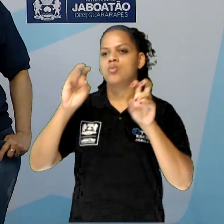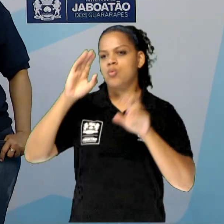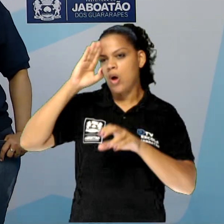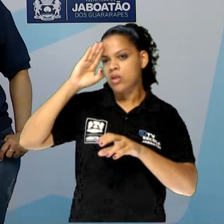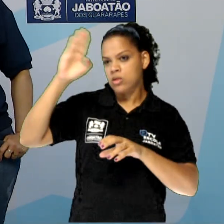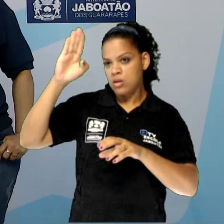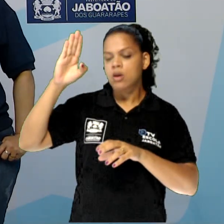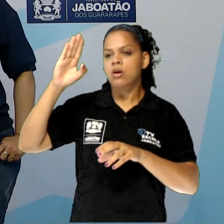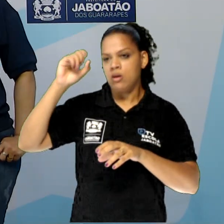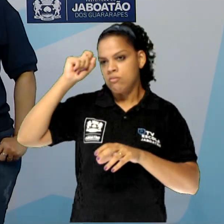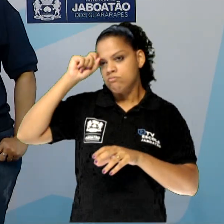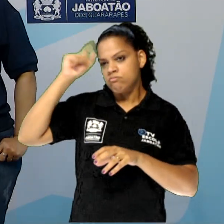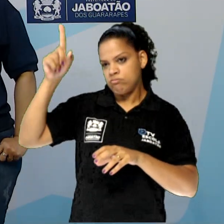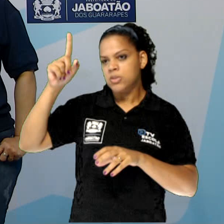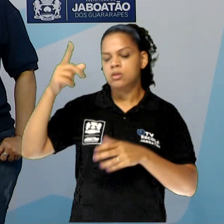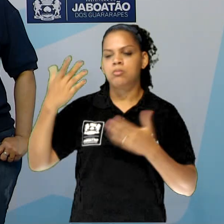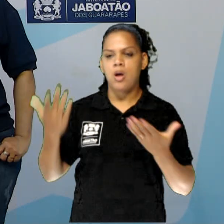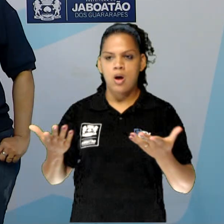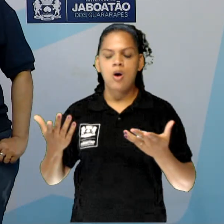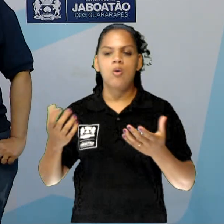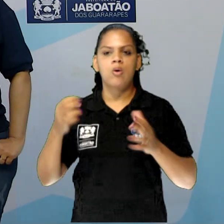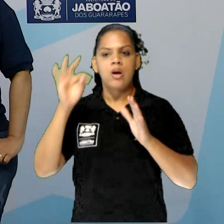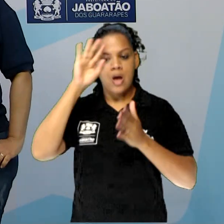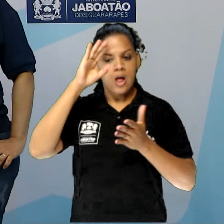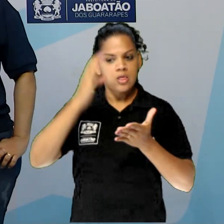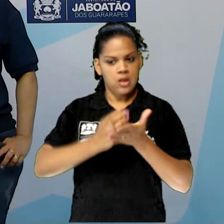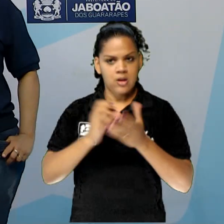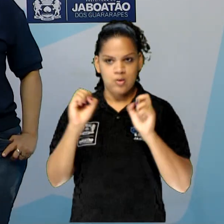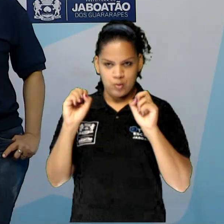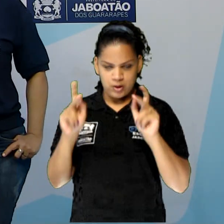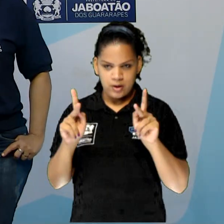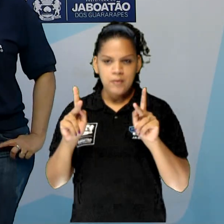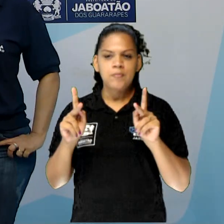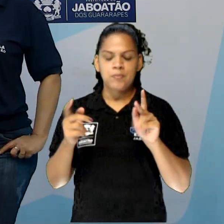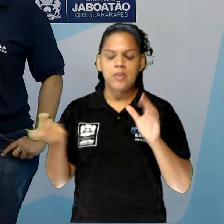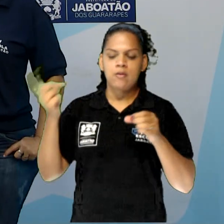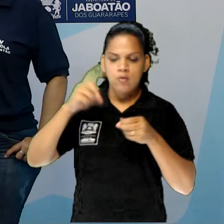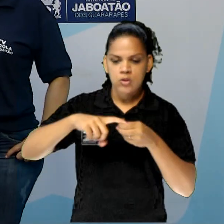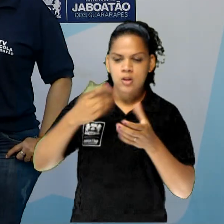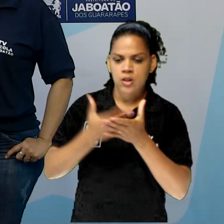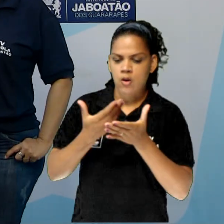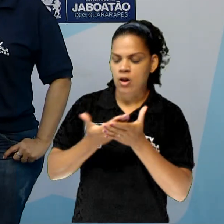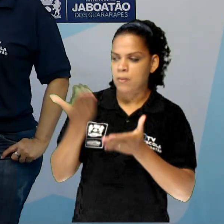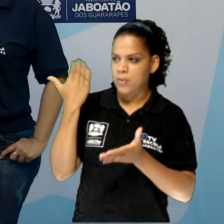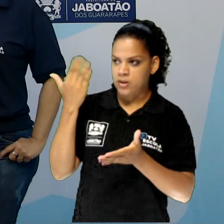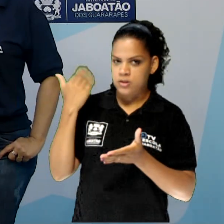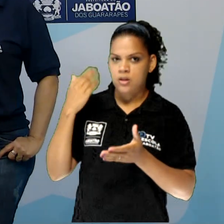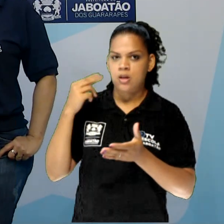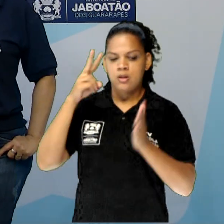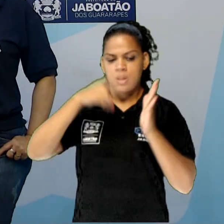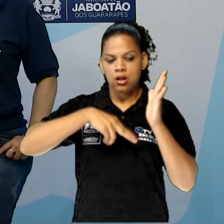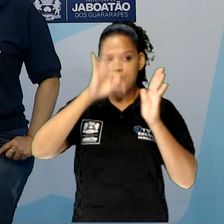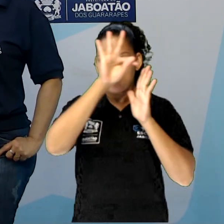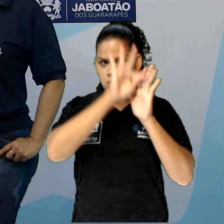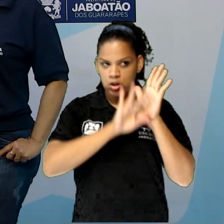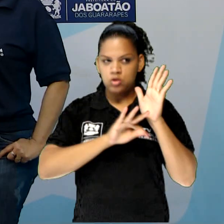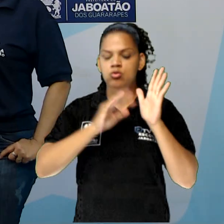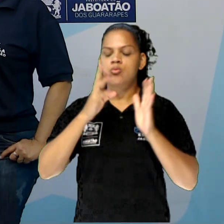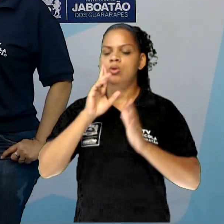sua tese. Ok, pessoal? Vamos voltar à aula anterior, lendo o texto e respondendo as questões do